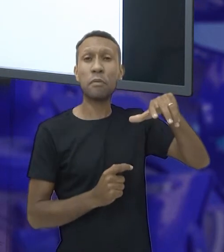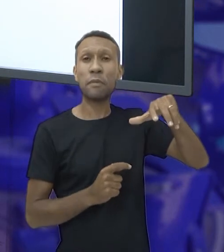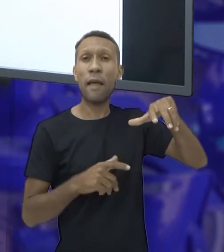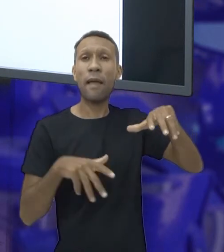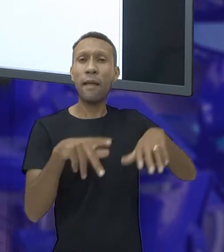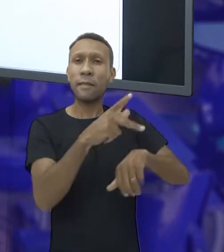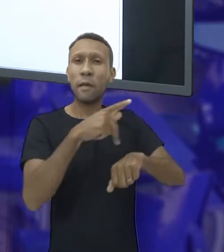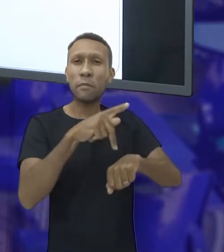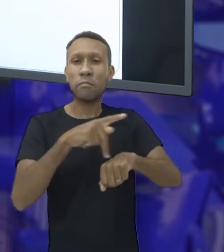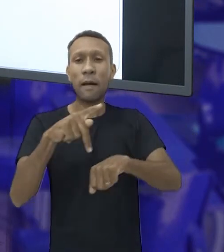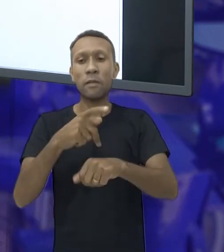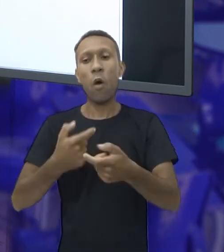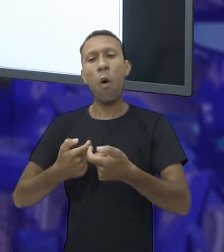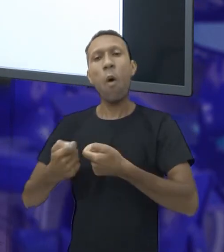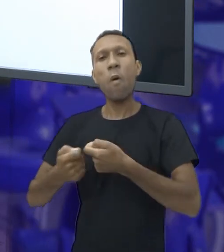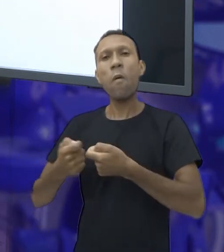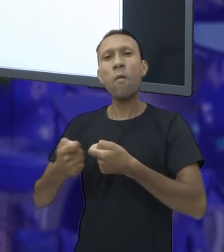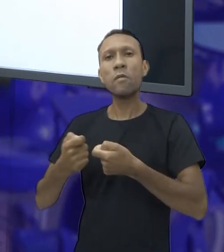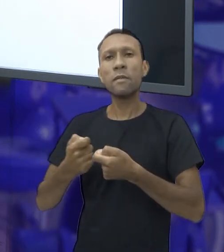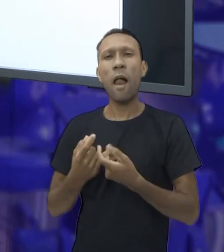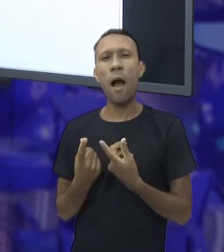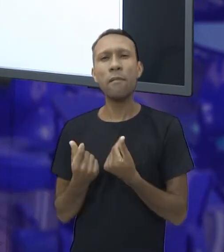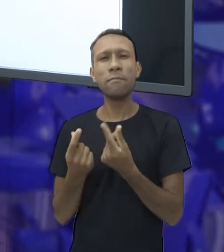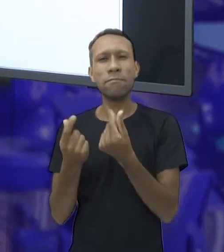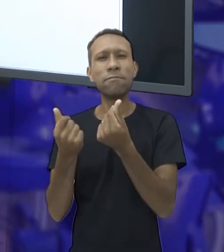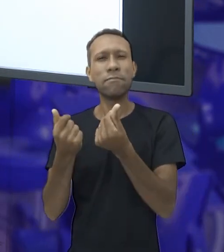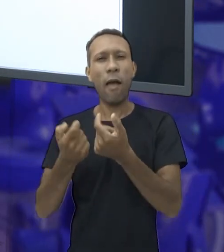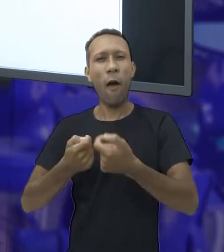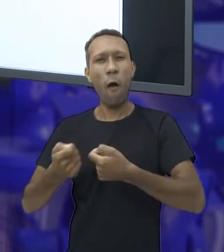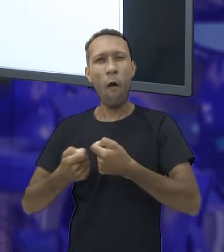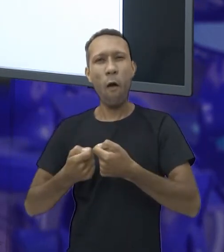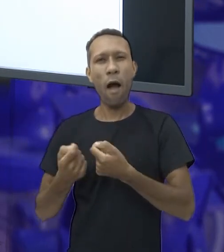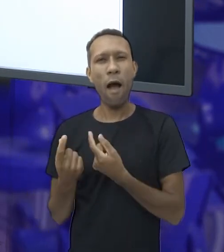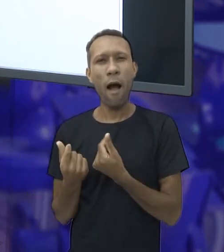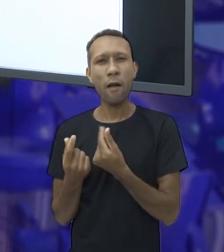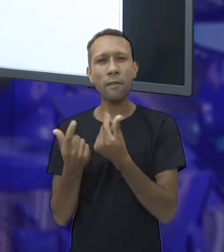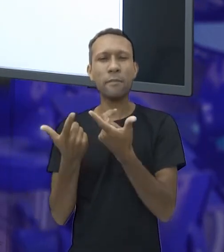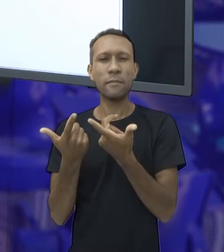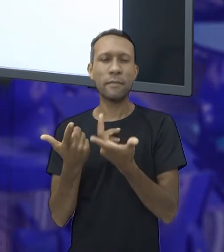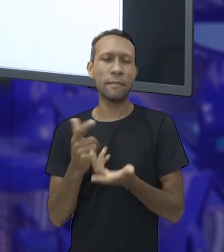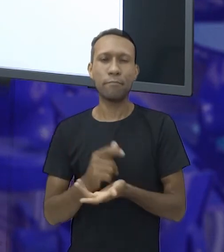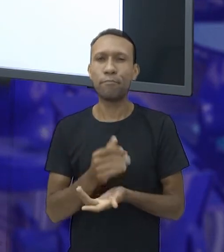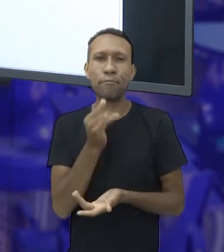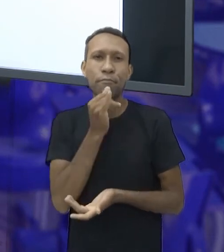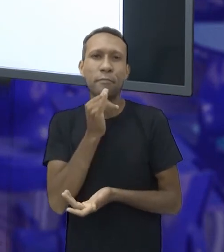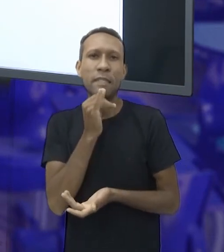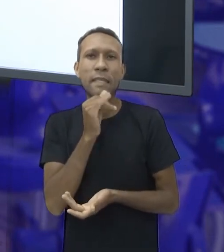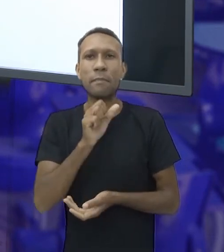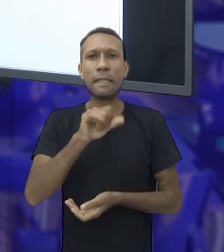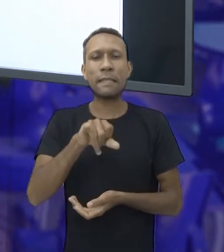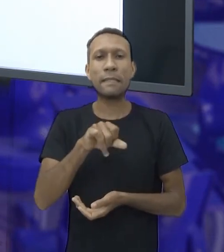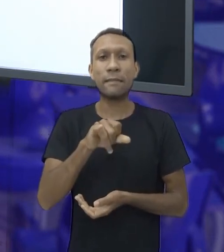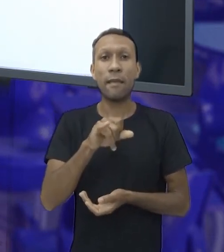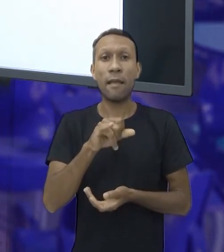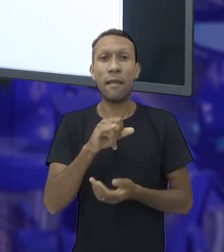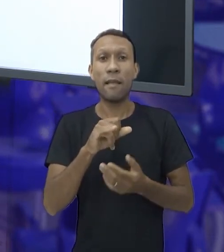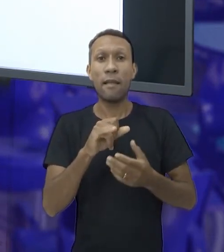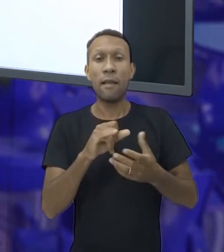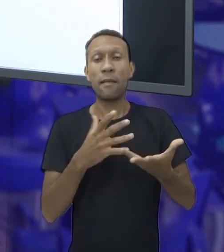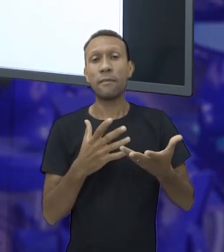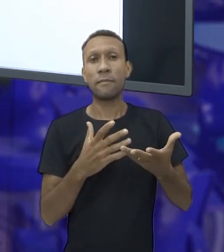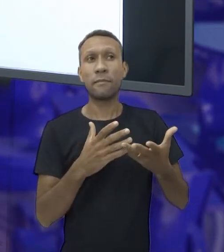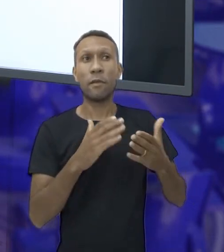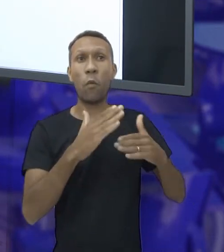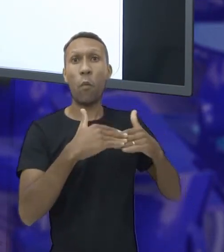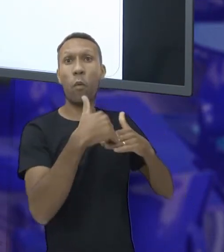não é, controlam, não é, a economia do planeta. Se, por exemplo, alguma coisa acontece lá do outro